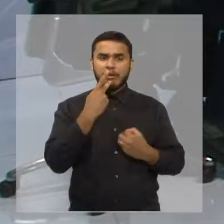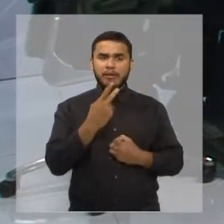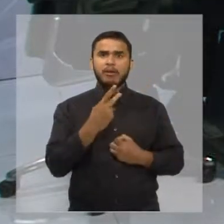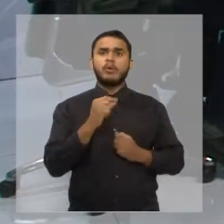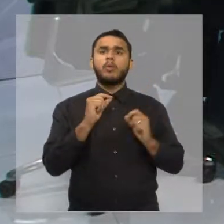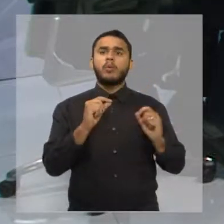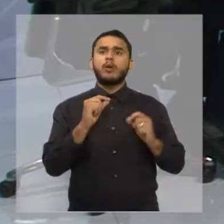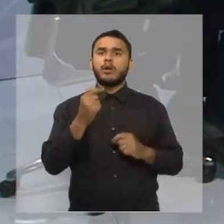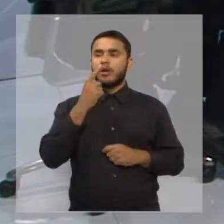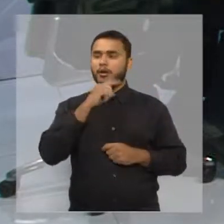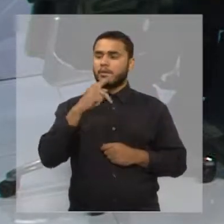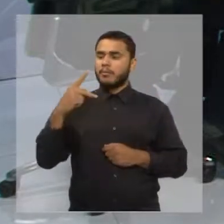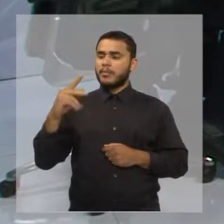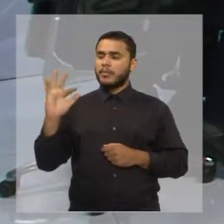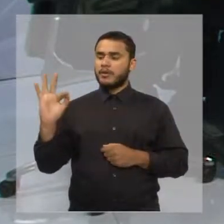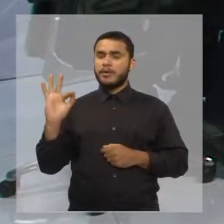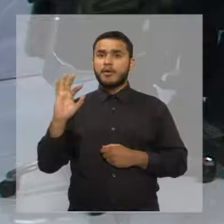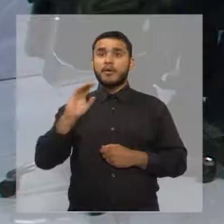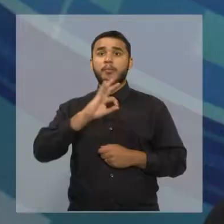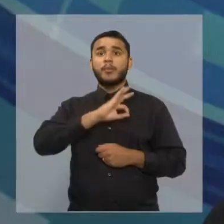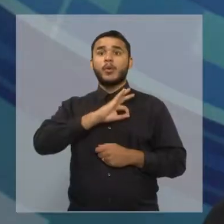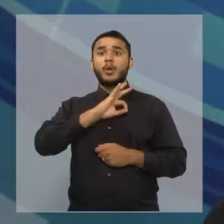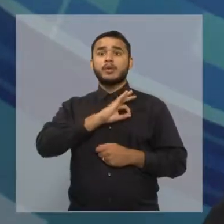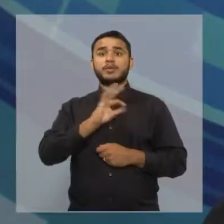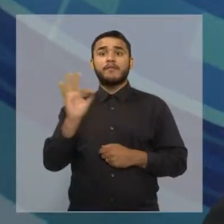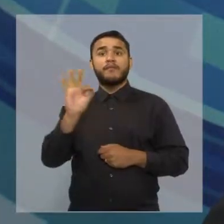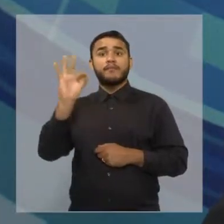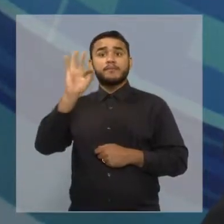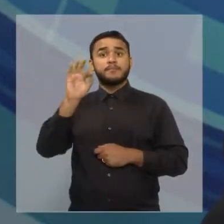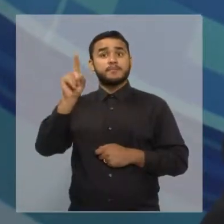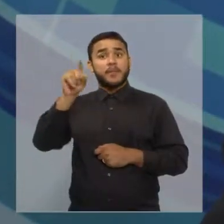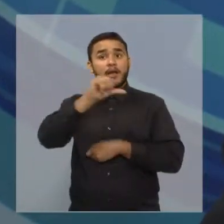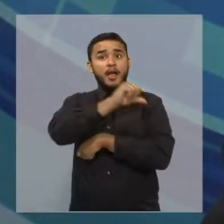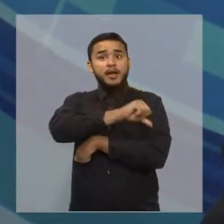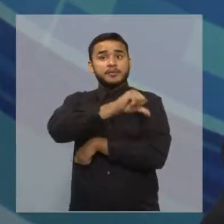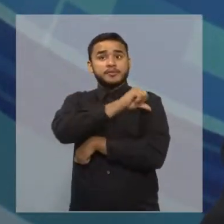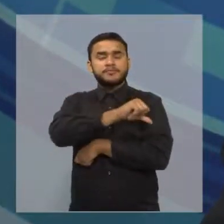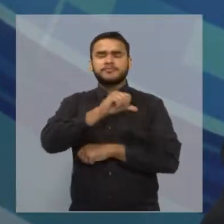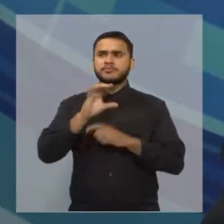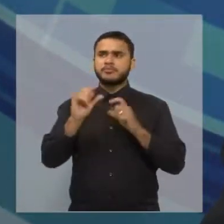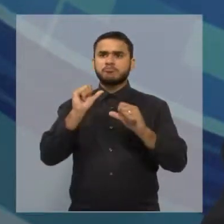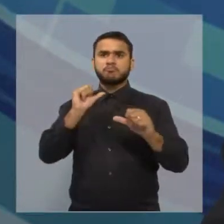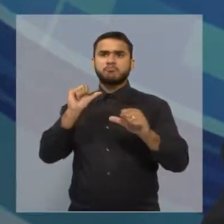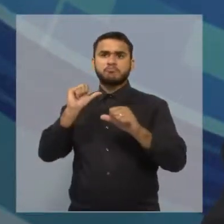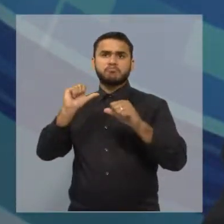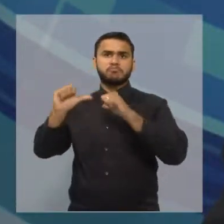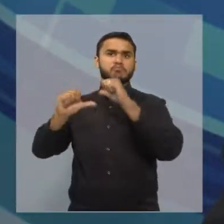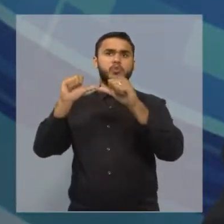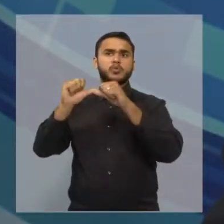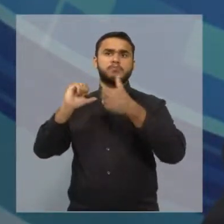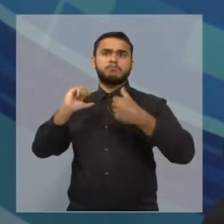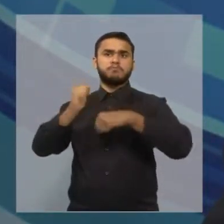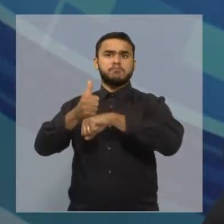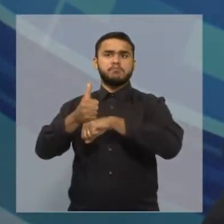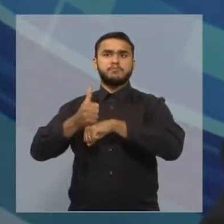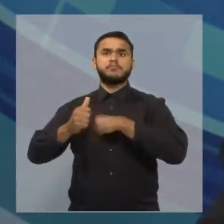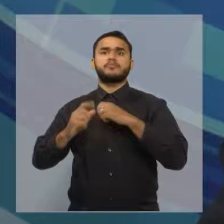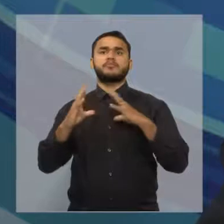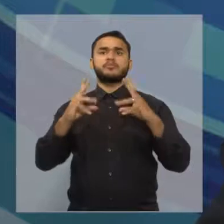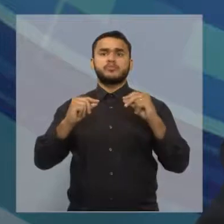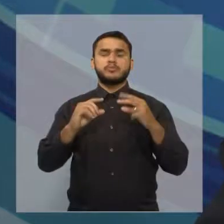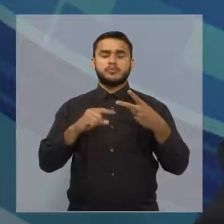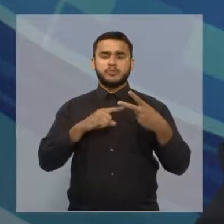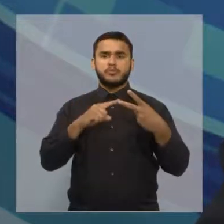direção da Polícia Federal no Rio de Janeiro e introduzindo modificações radicais no COAF,